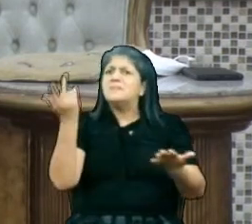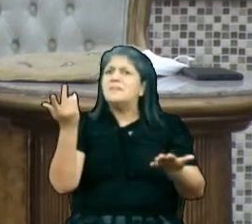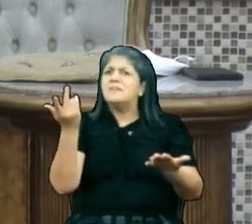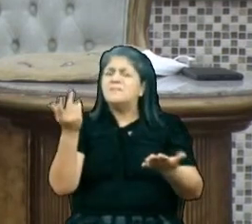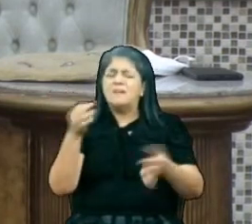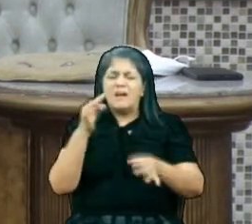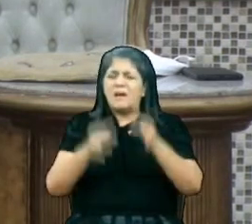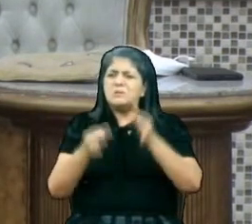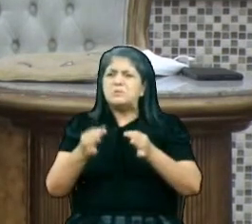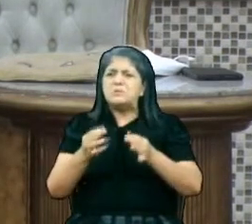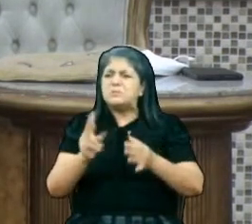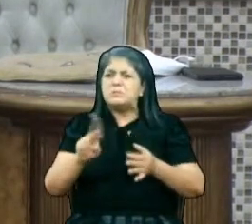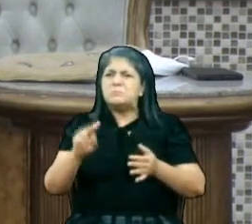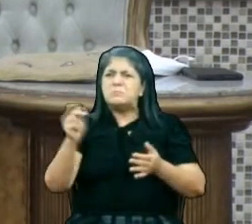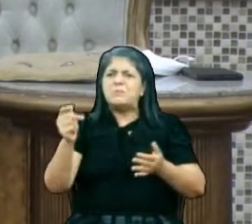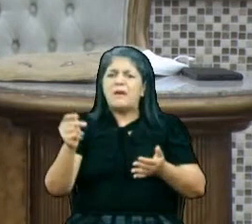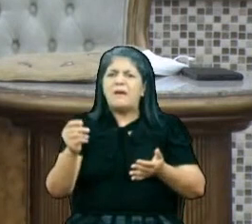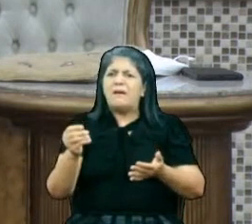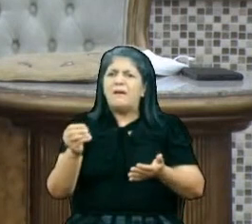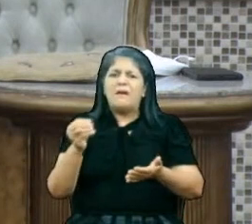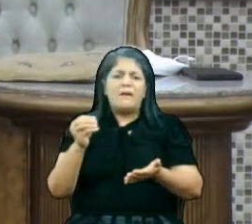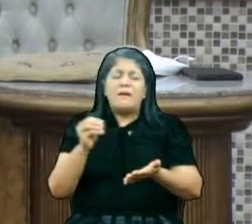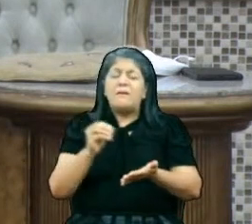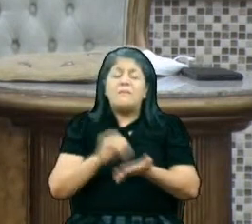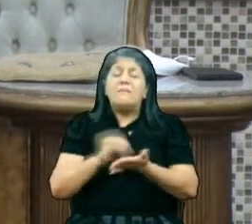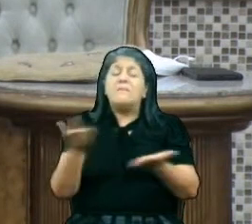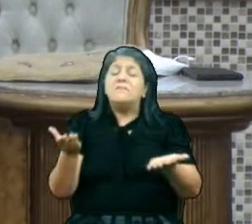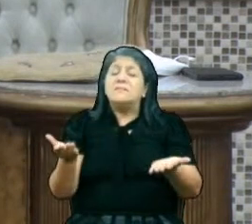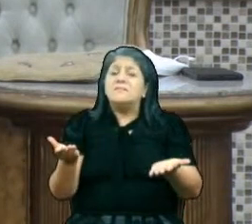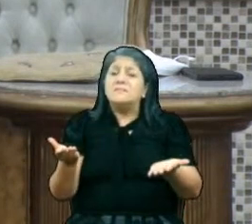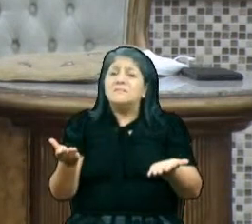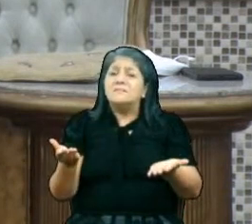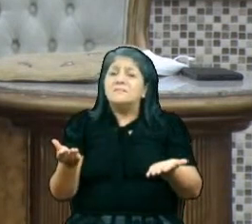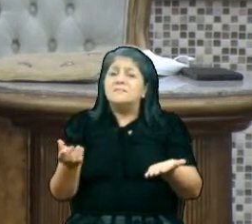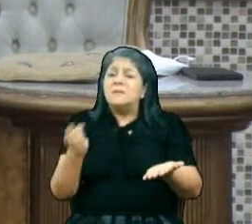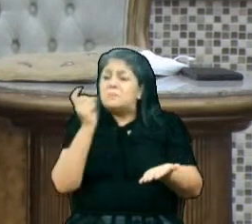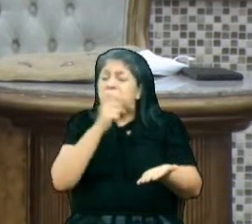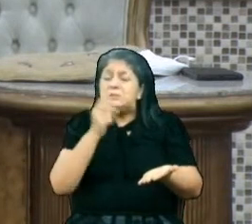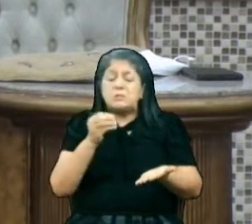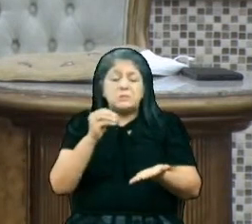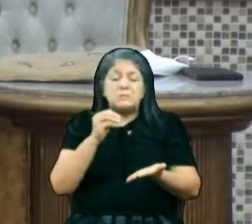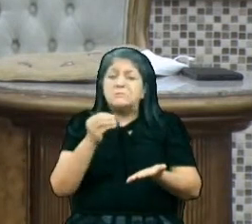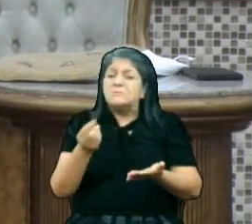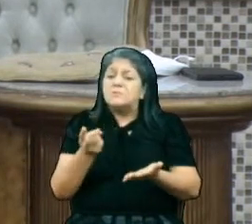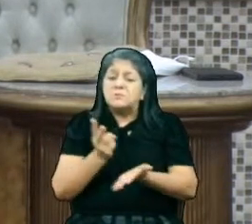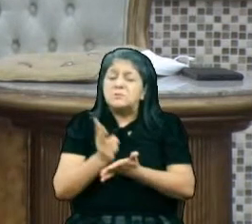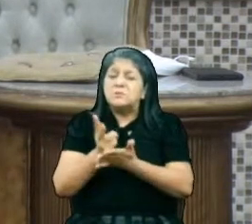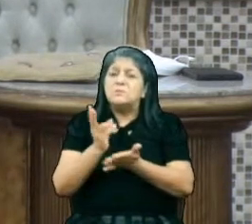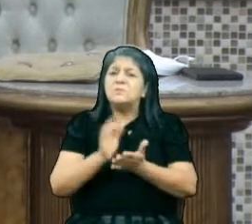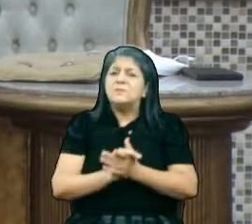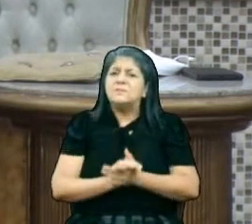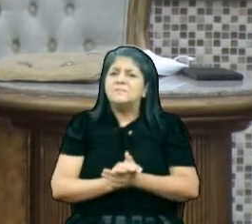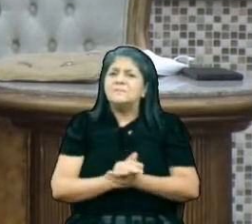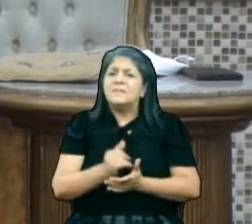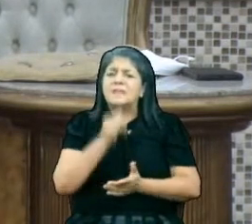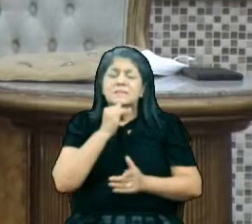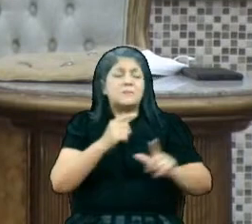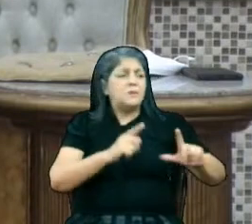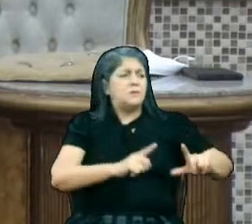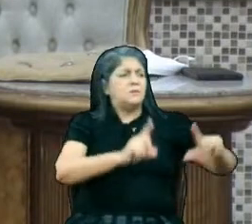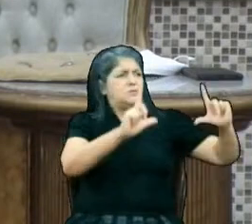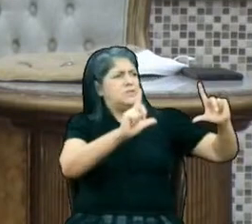injustiça às vezes está prevalecendo a mentira antigamente quando você ouve um João telejornal